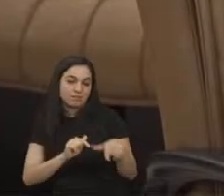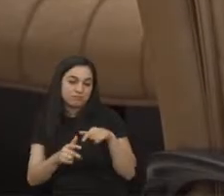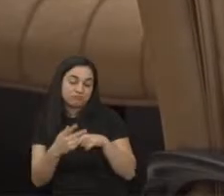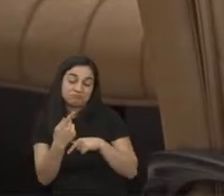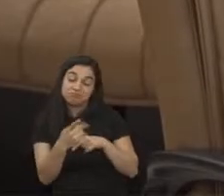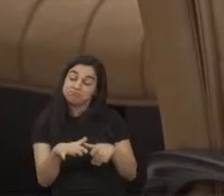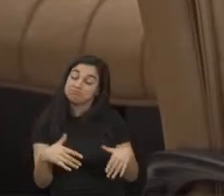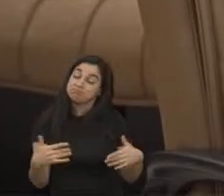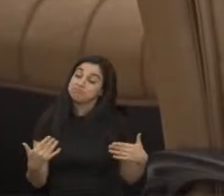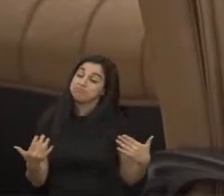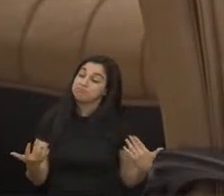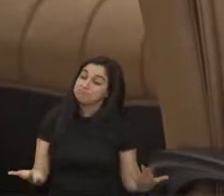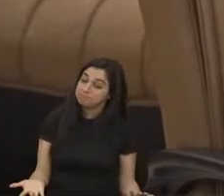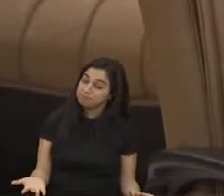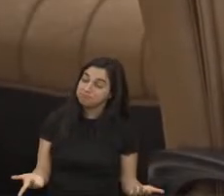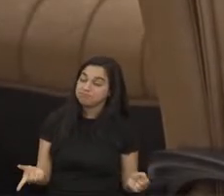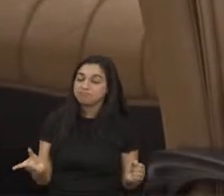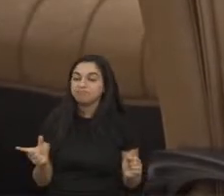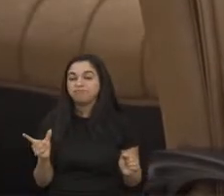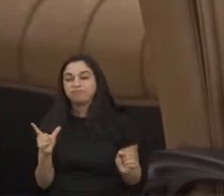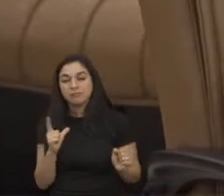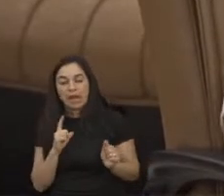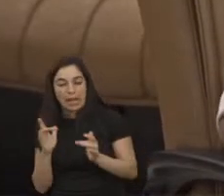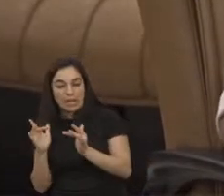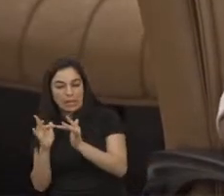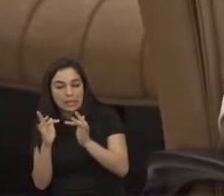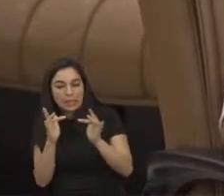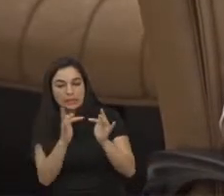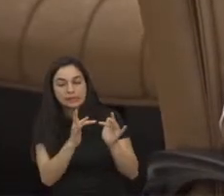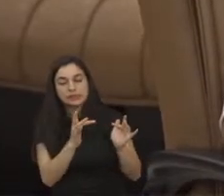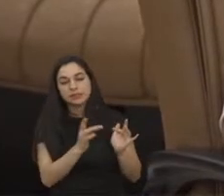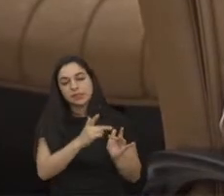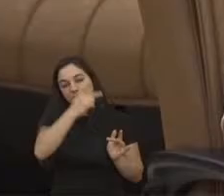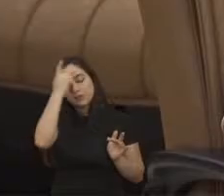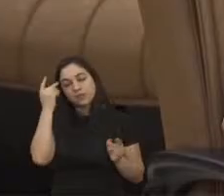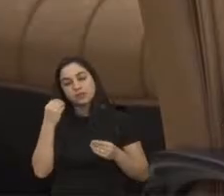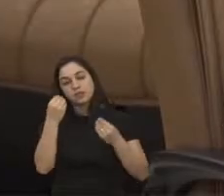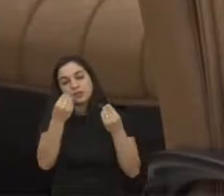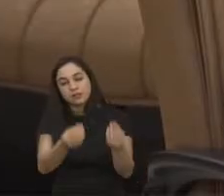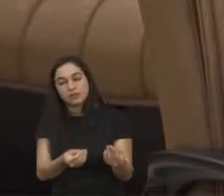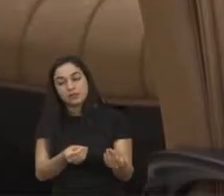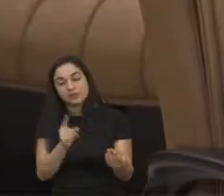uma ligação entre os maiores interessados por isso serem os maiores doadores do prefeito?